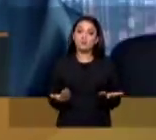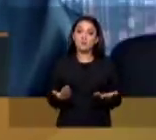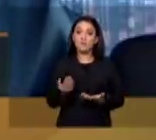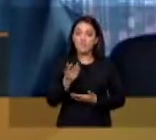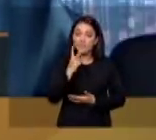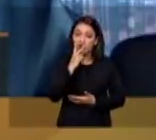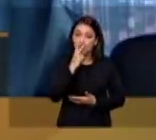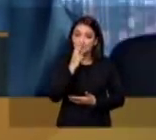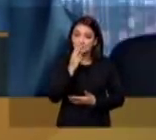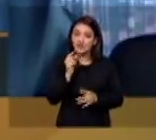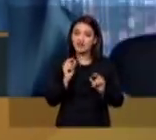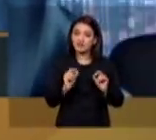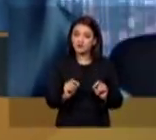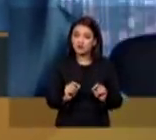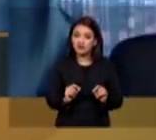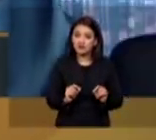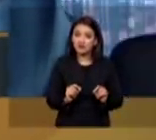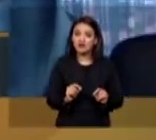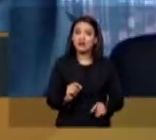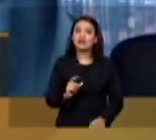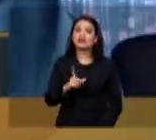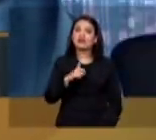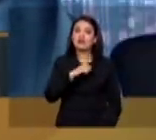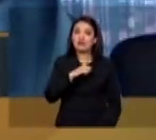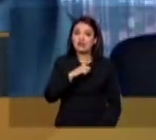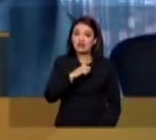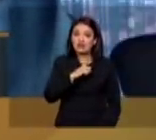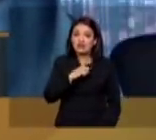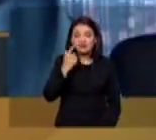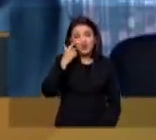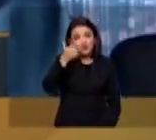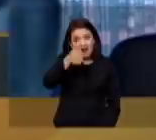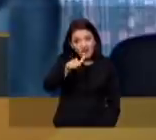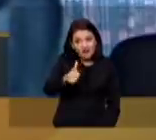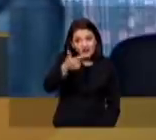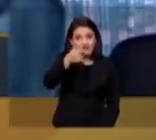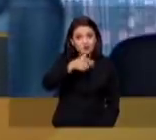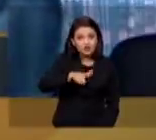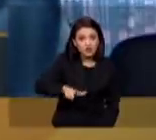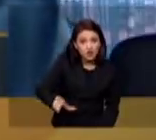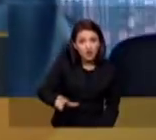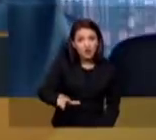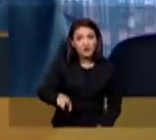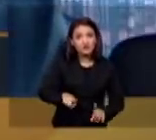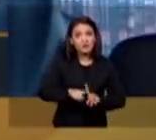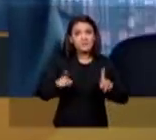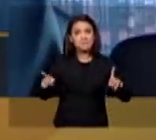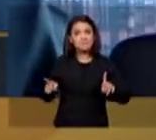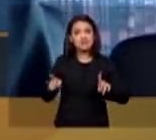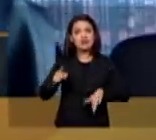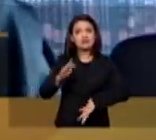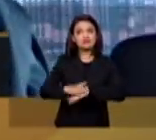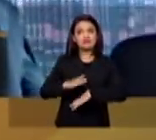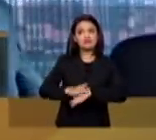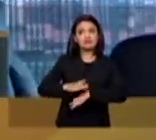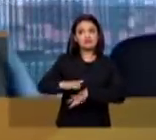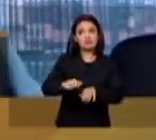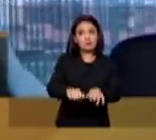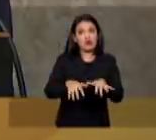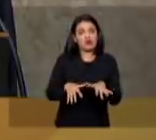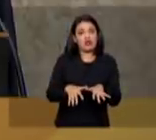de decisão monocrática que declarou incompetência da 13ª Vara Federal de Curitiba para julgar o ex-presidente Lula.